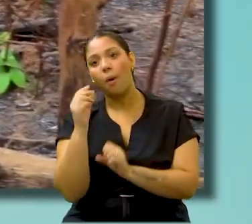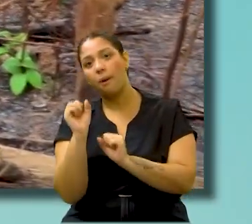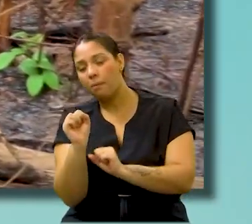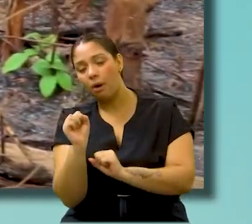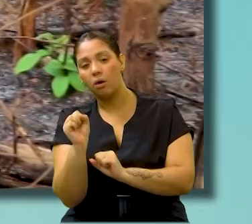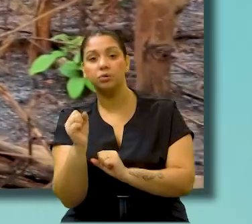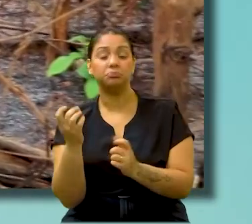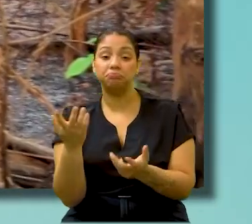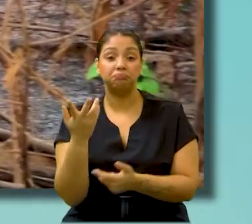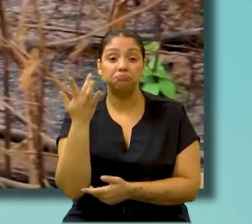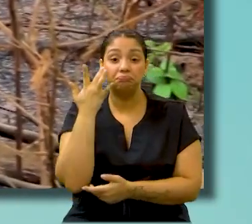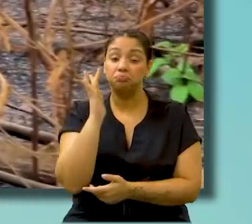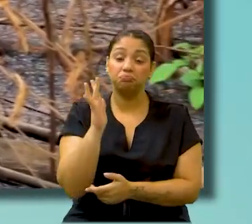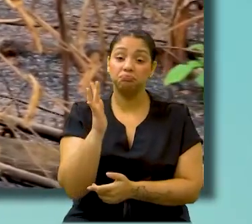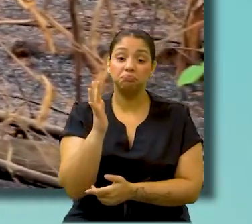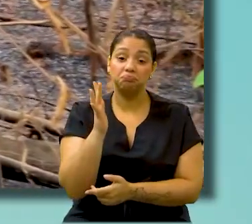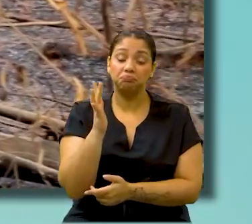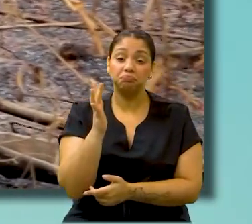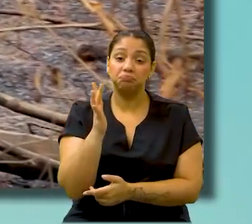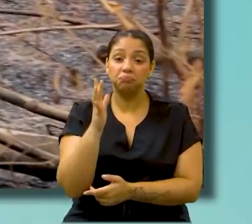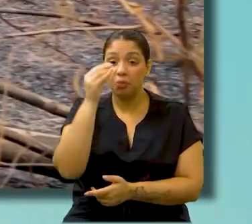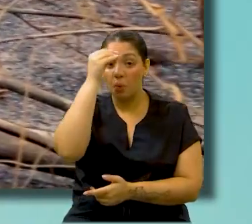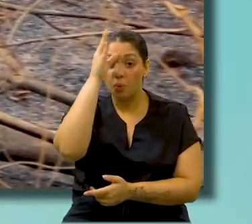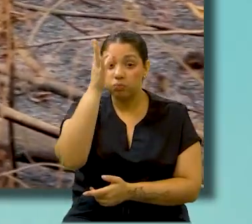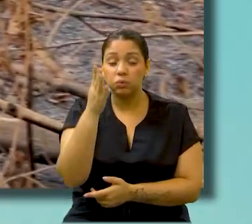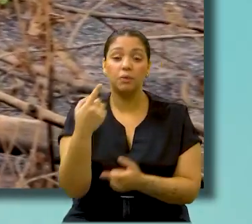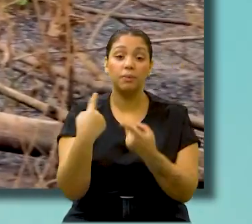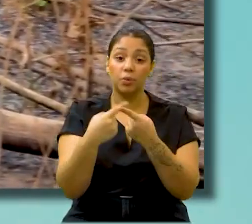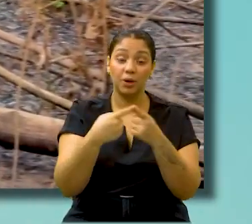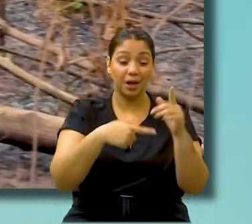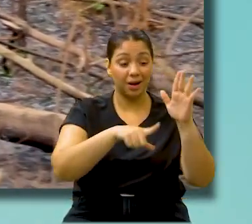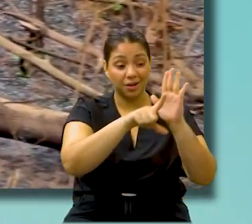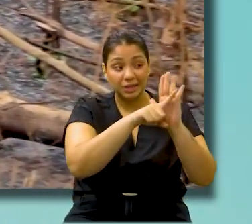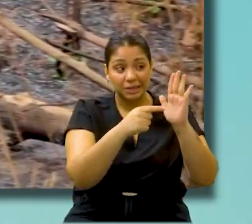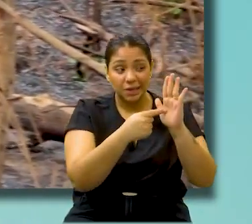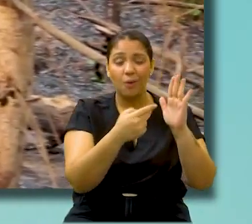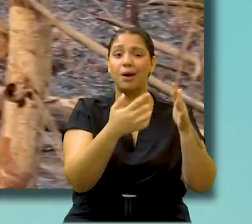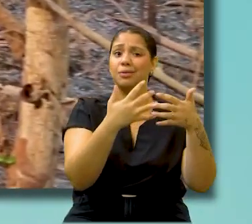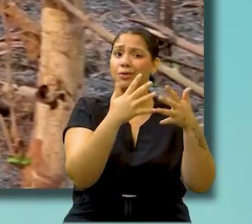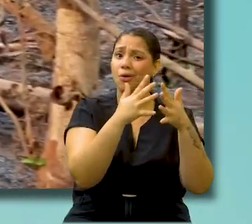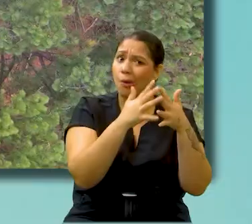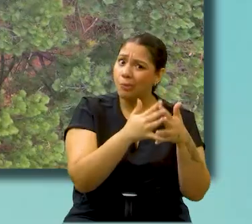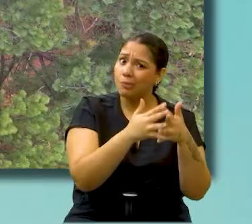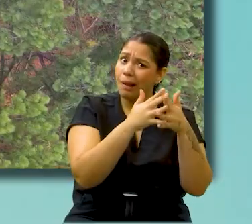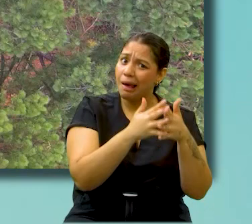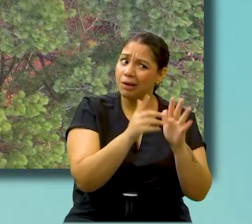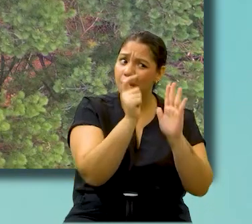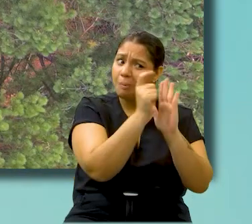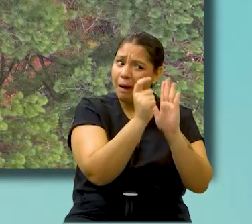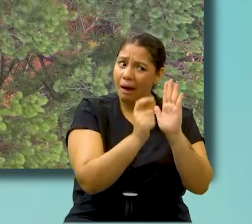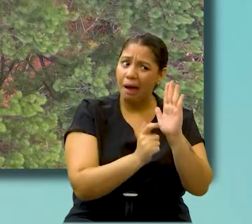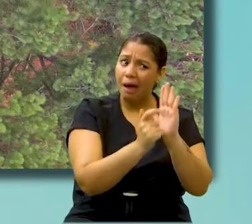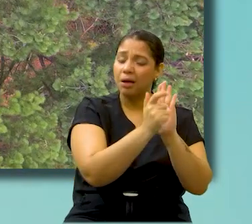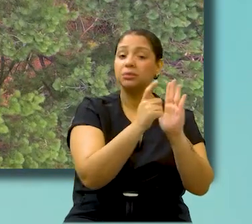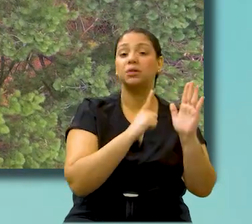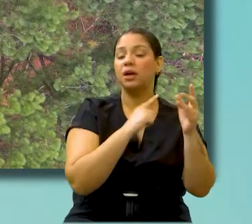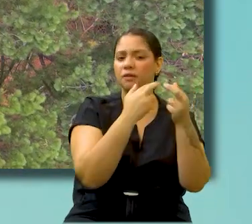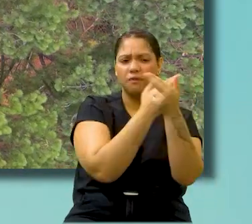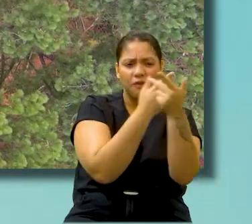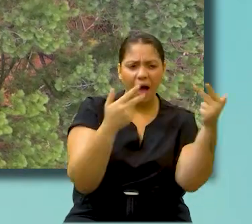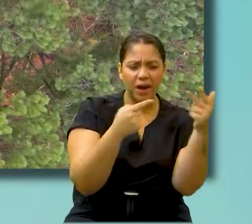ser feitas, né, por desconhecimento mesmo, porque a legislação ela é uma legislação complexa, tem